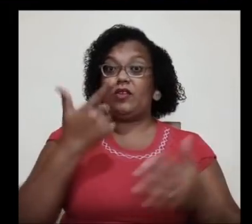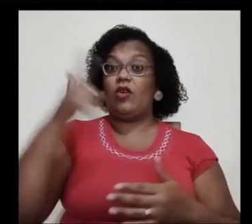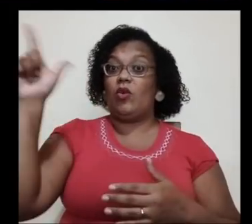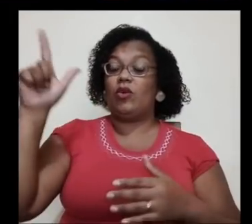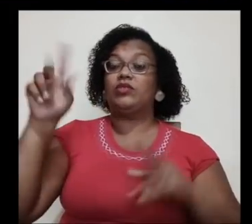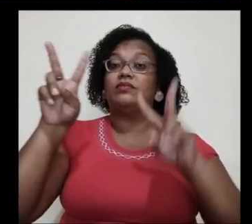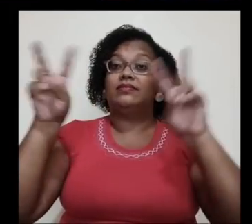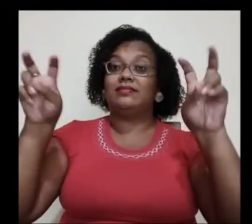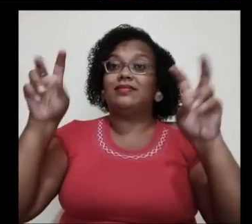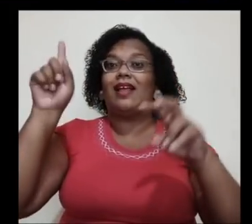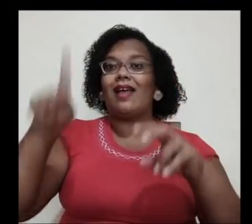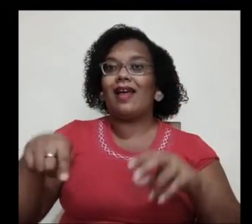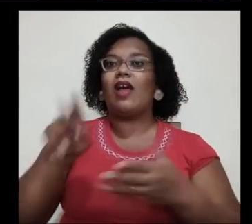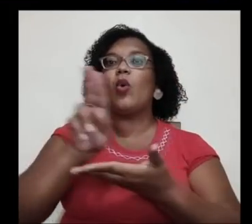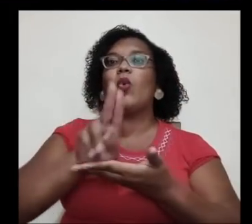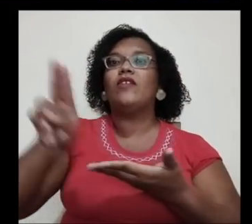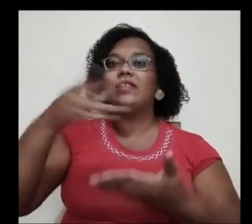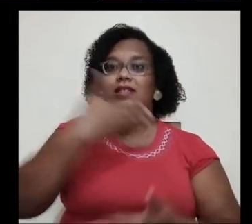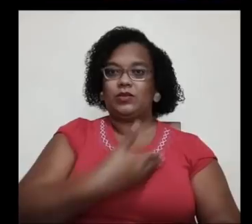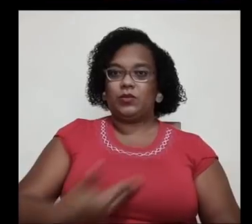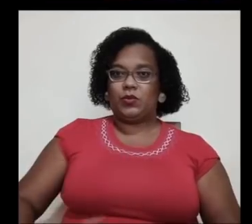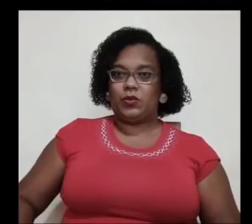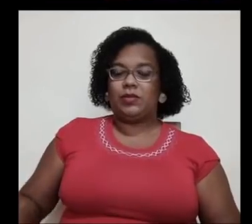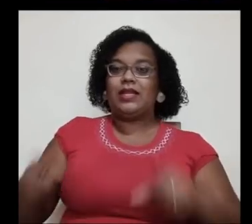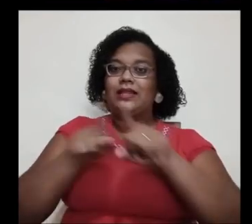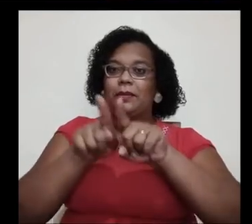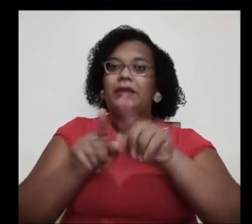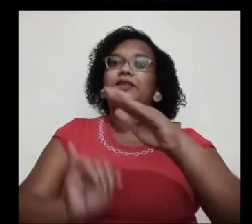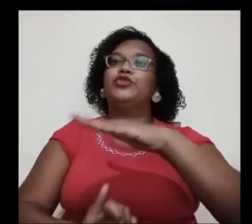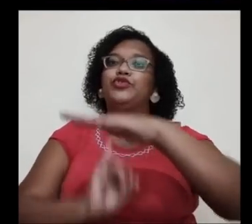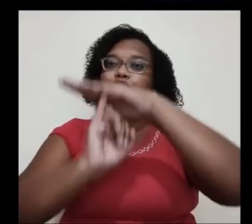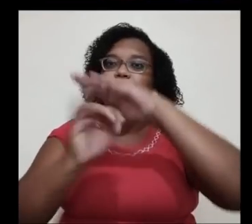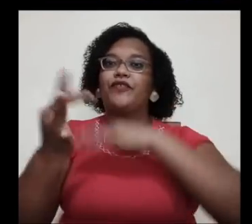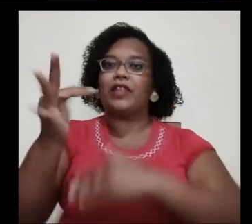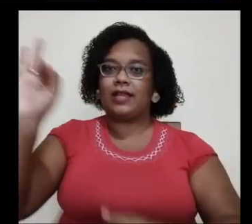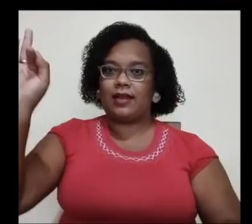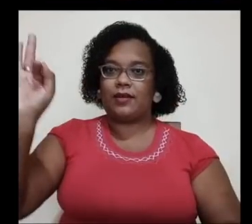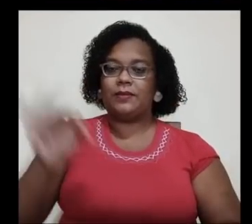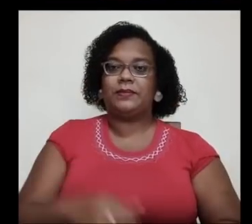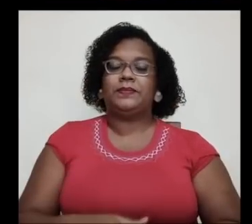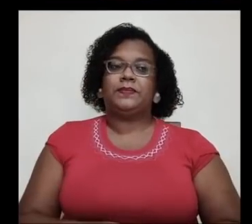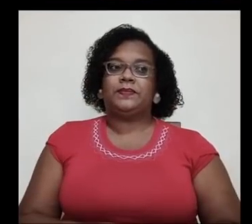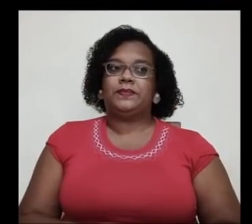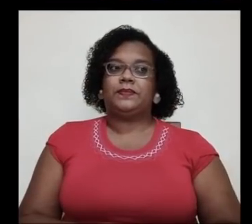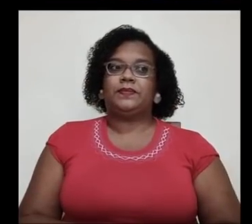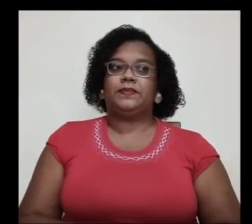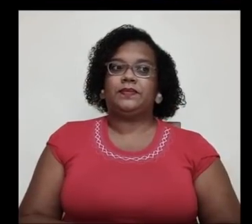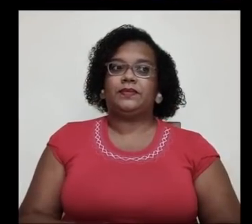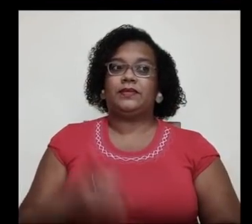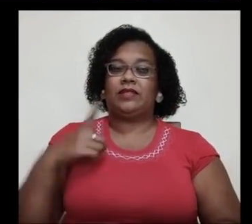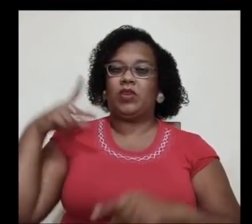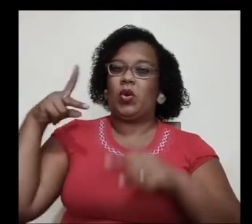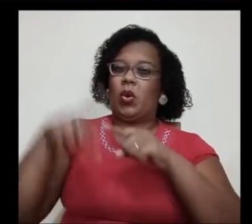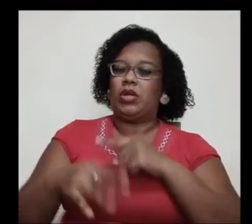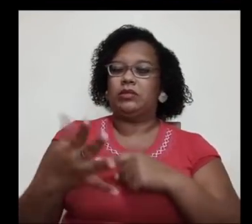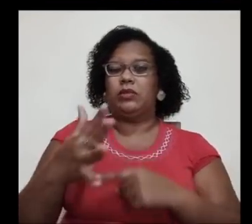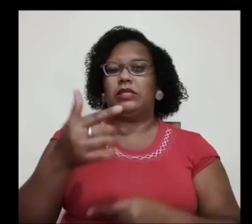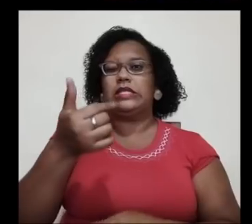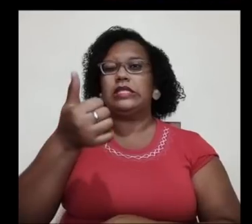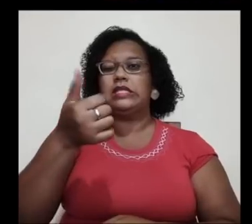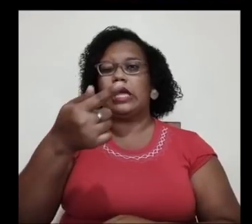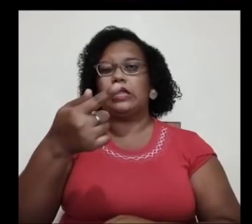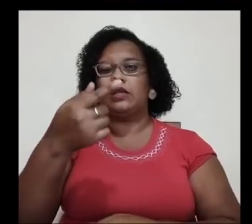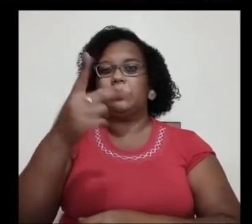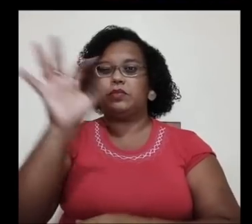de 17% nessas instituições para o ano que vem, nas despesas discricionárias que mantêm o funcionamento das universidades